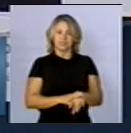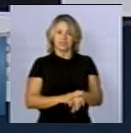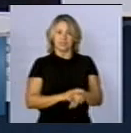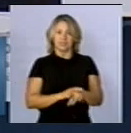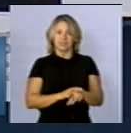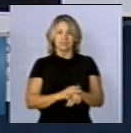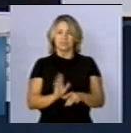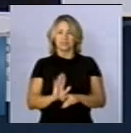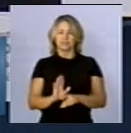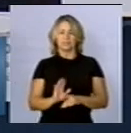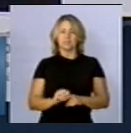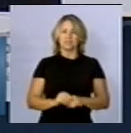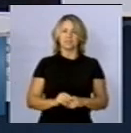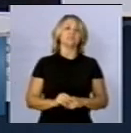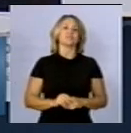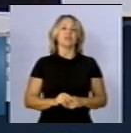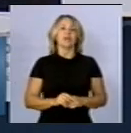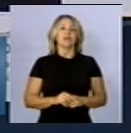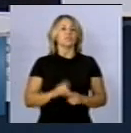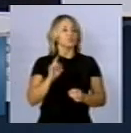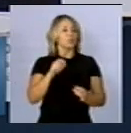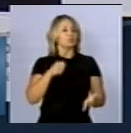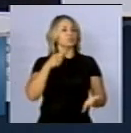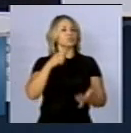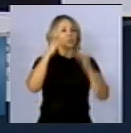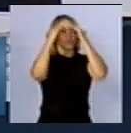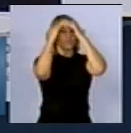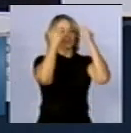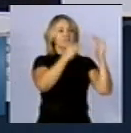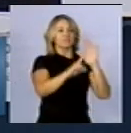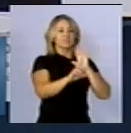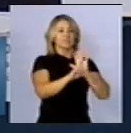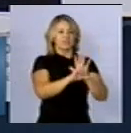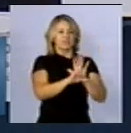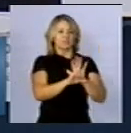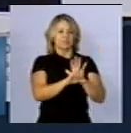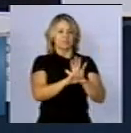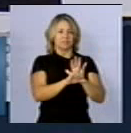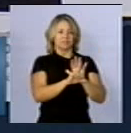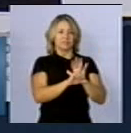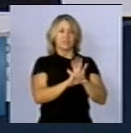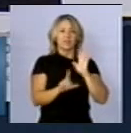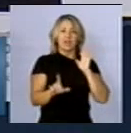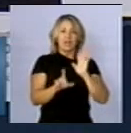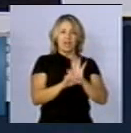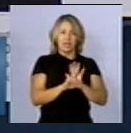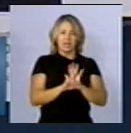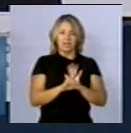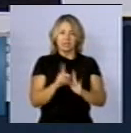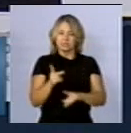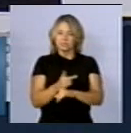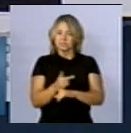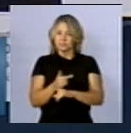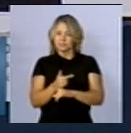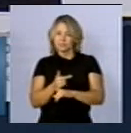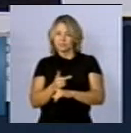mal no meu entender que cumpre a lei e que lei a lei que buscaram